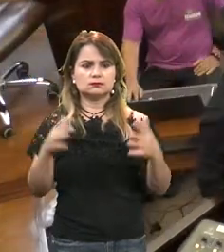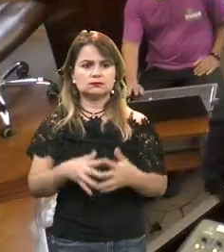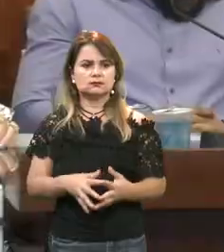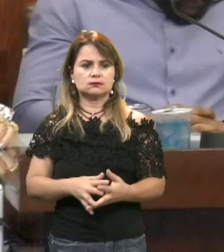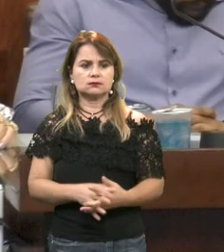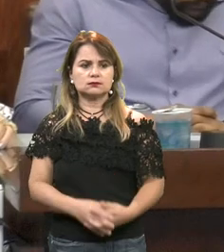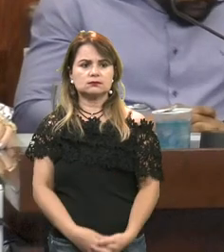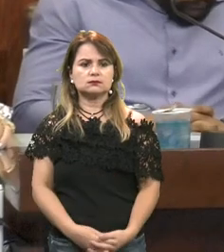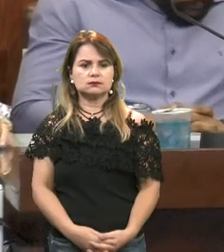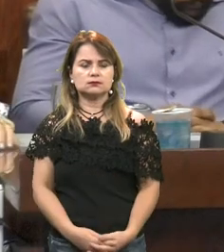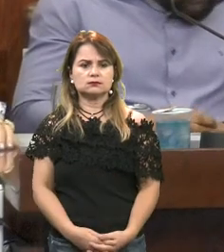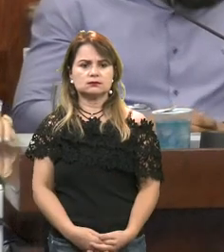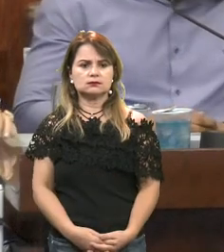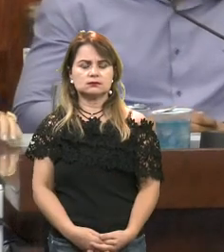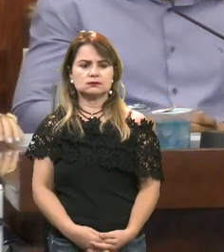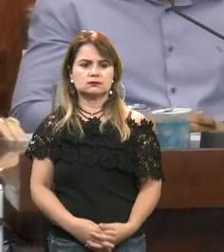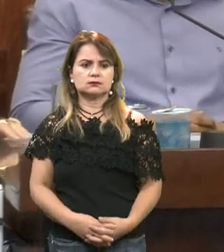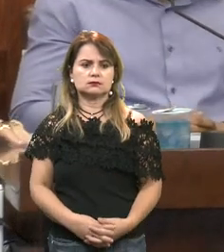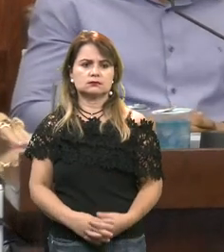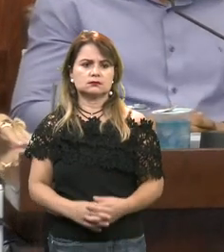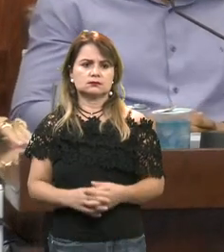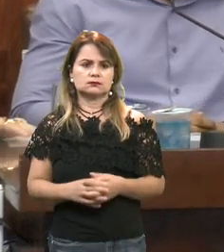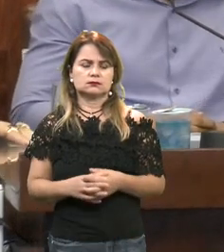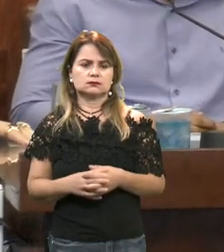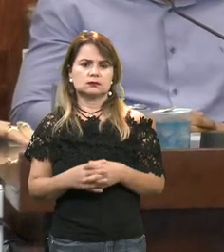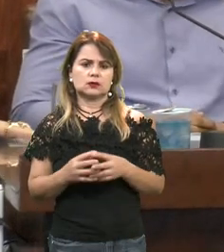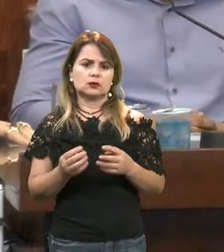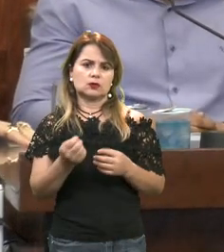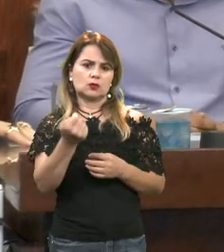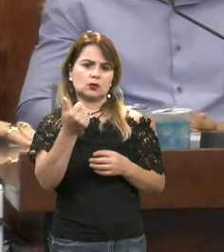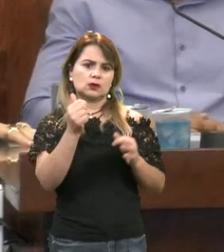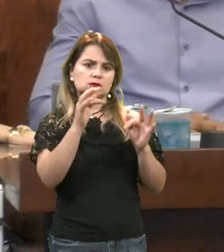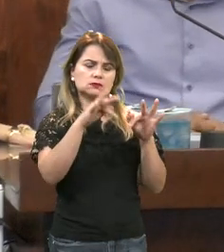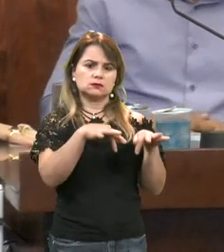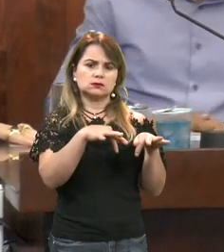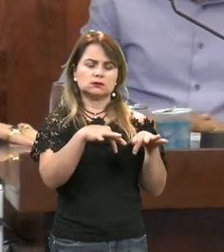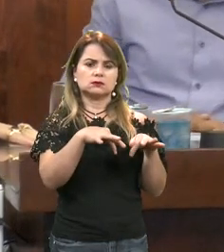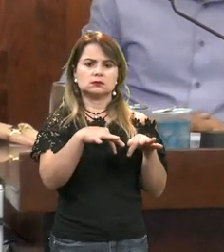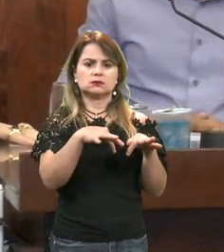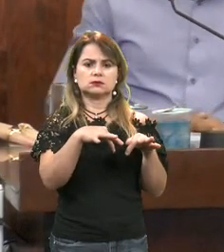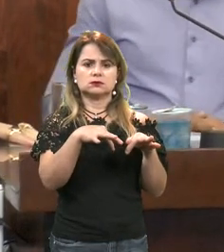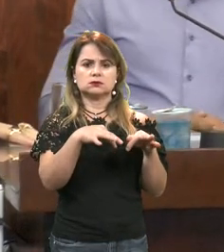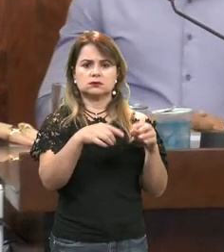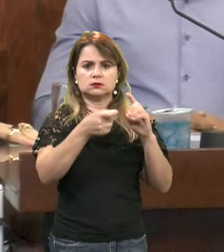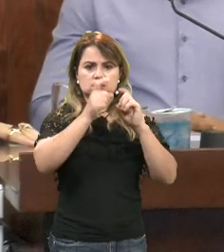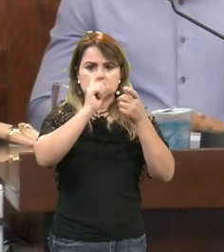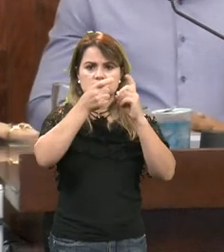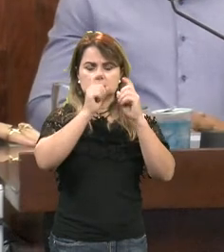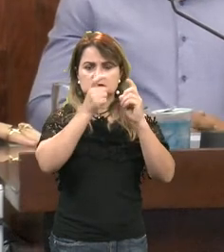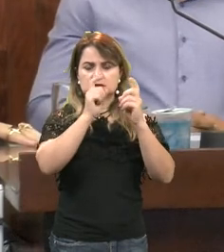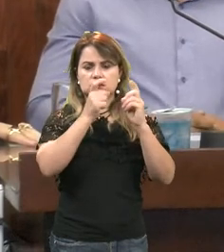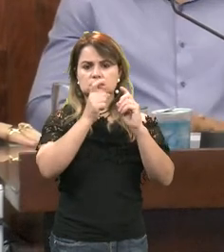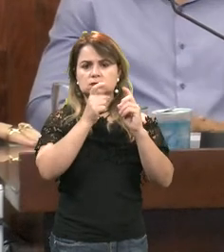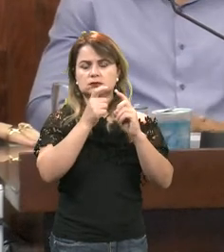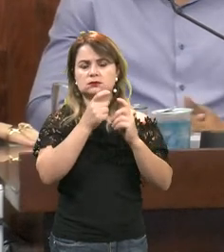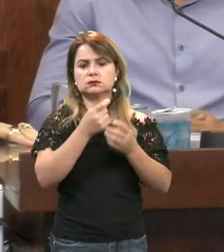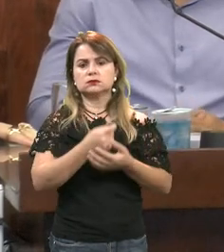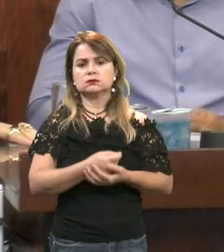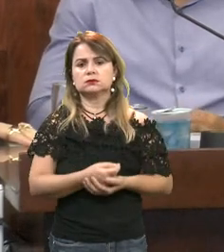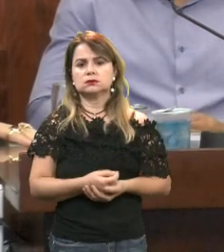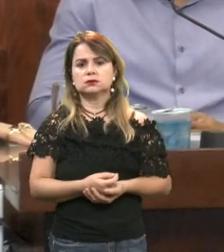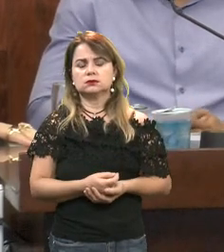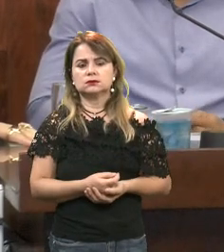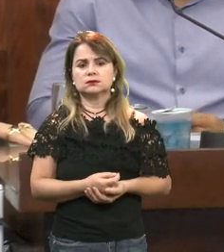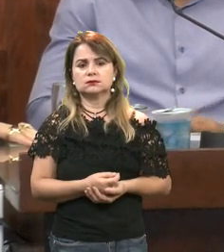Para encaminhando já para o final da nossa audiência pública da vida,